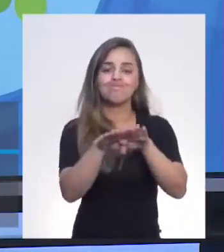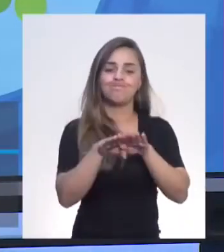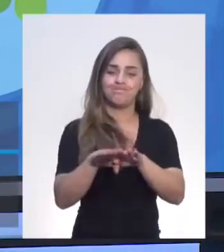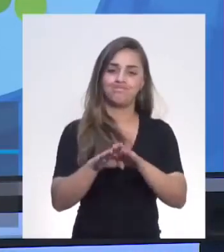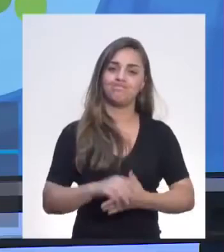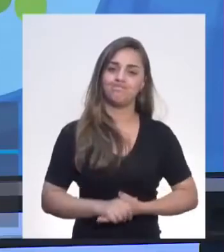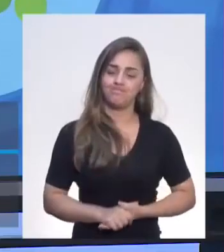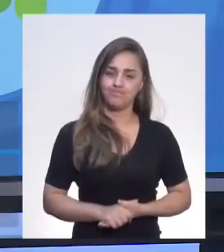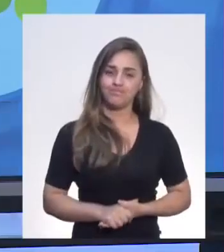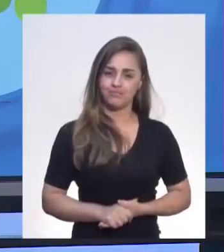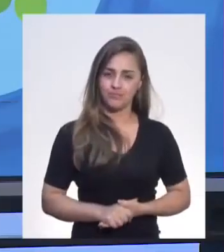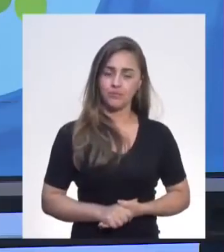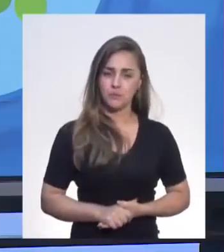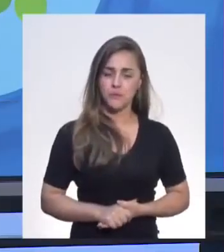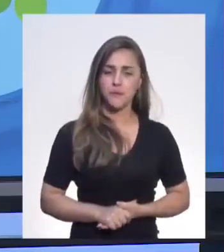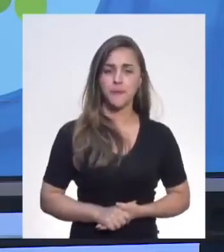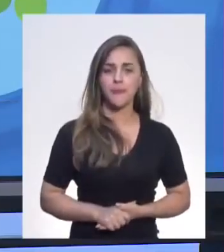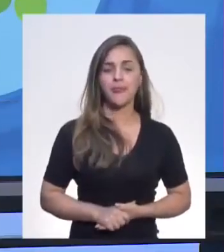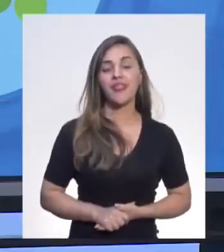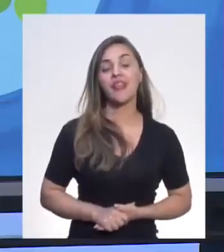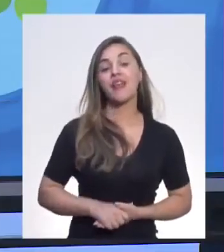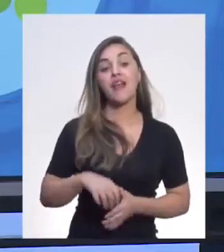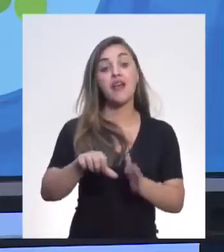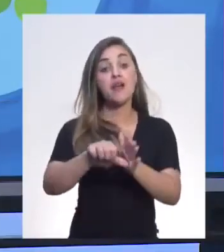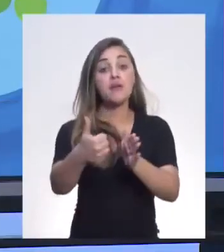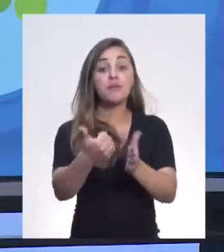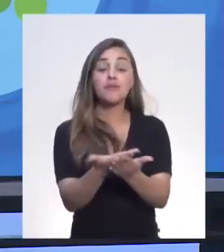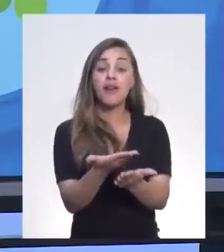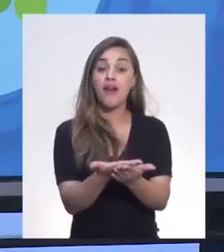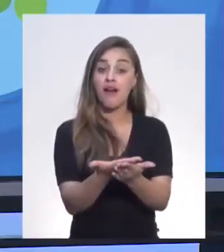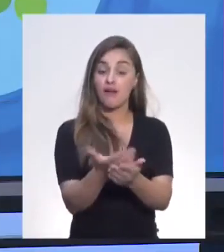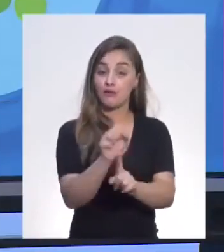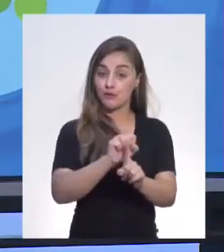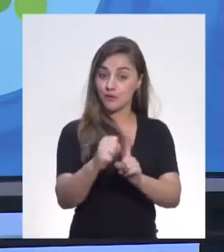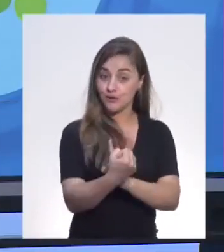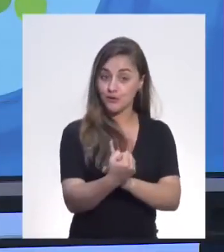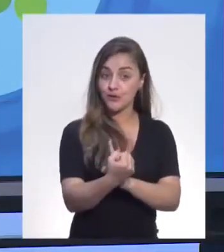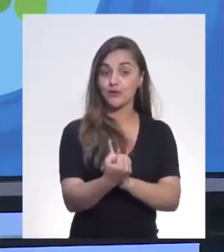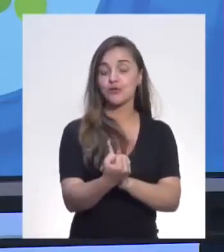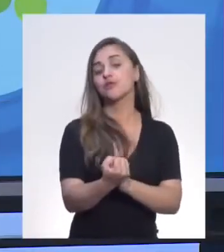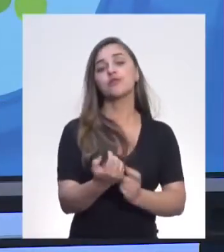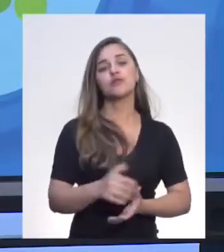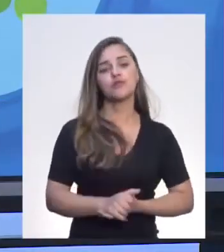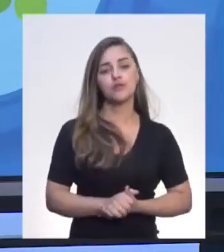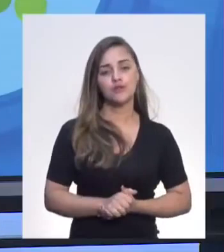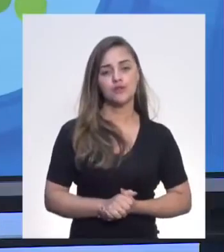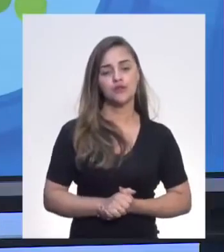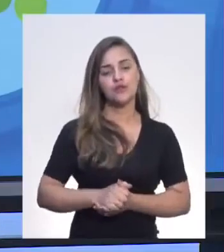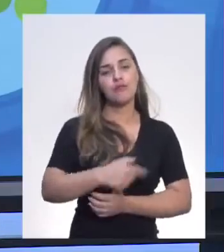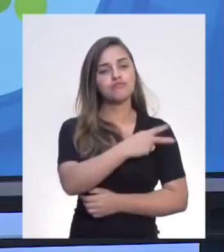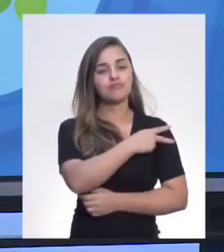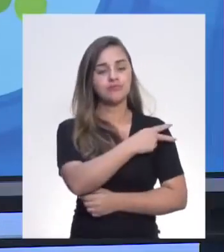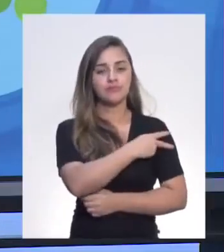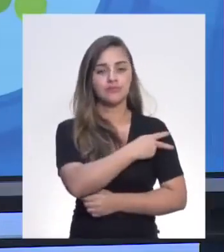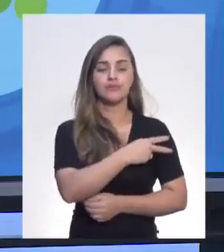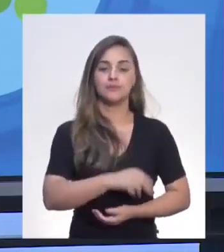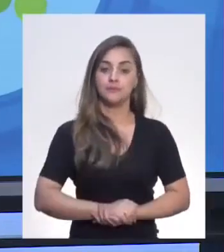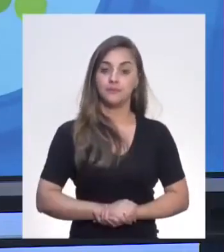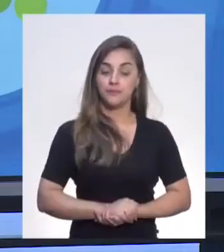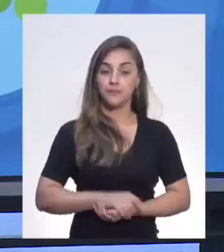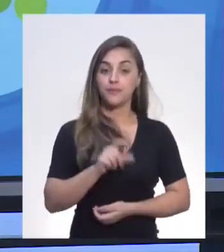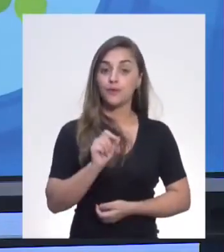terminar ali, voltando até na primeira aula de sociologia que teve do segundo ano, né, que é